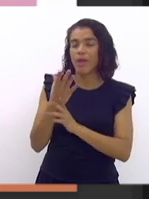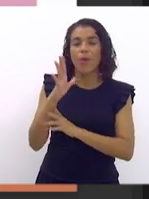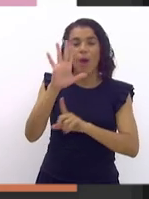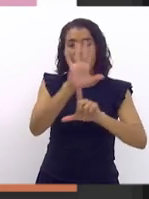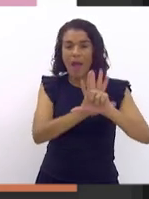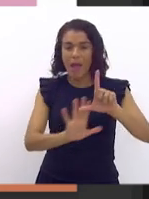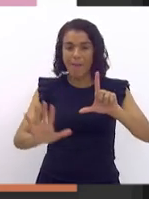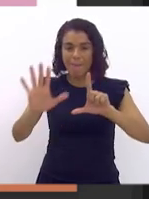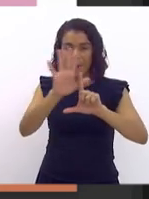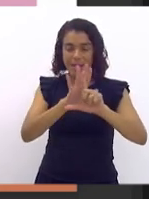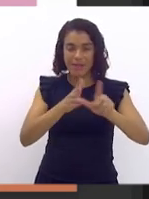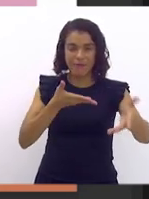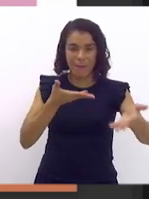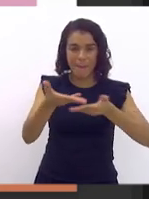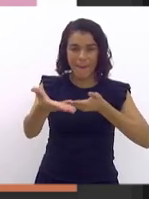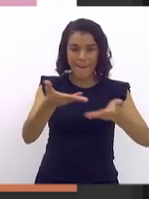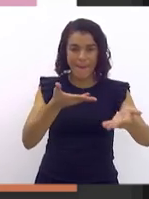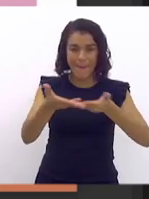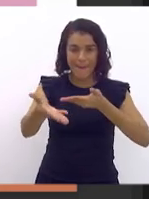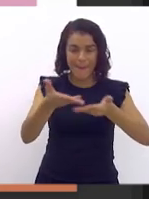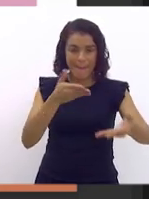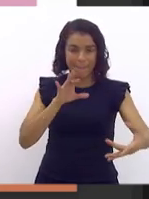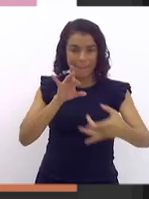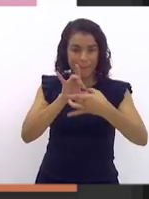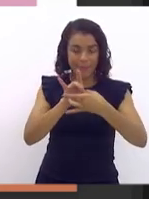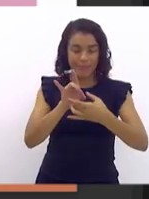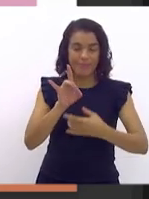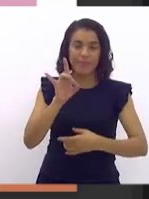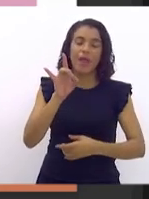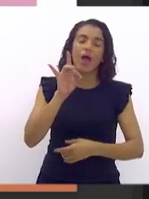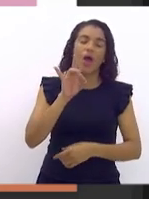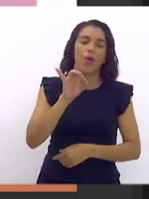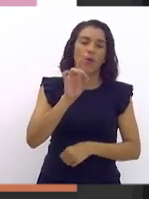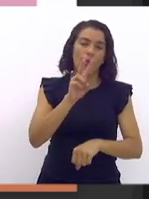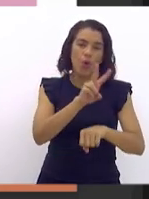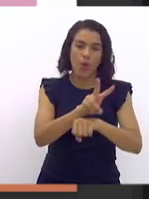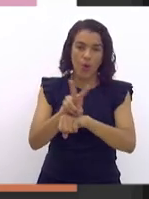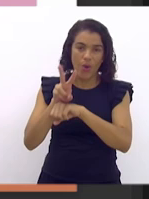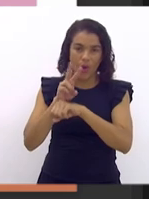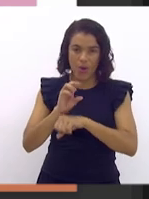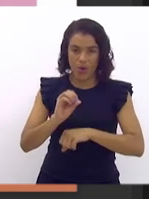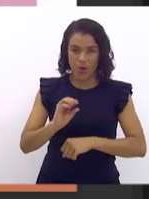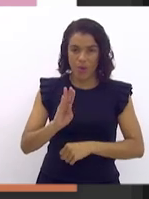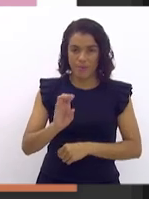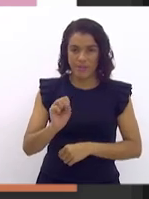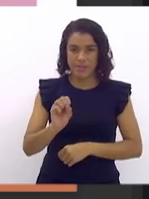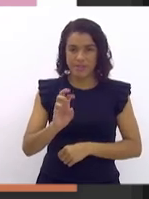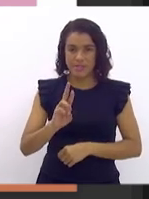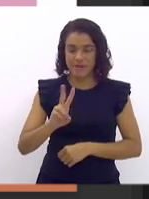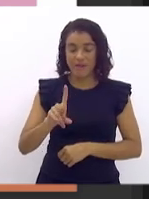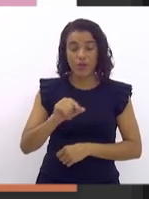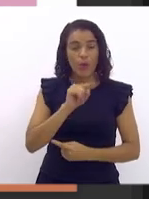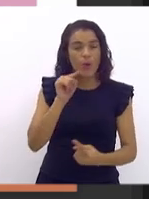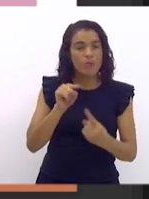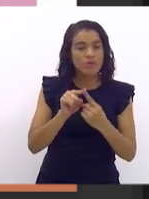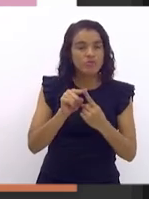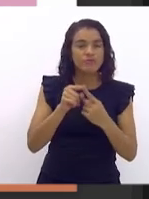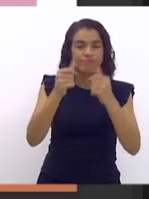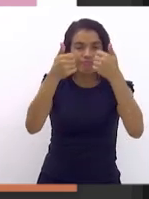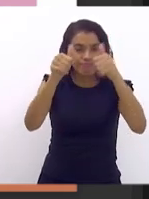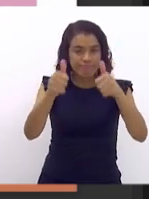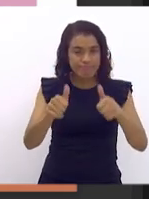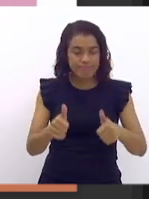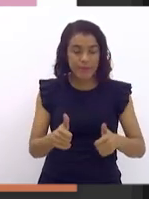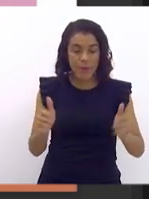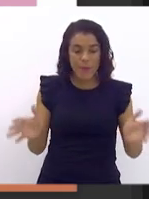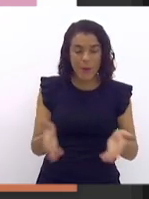plataforma interativa que vai ser vinculada ao observatório e que vai ter o objetivo de monitorar, analisar e propor ações para